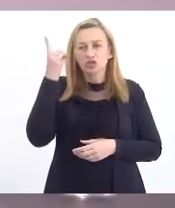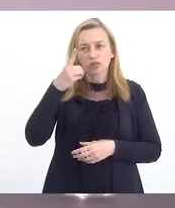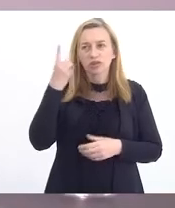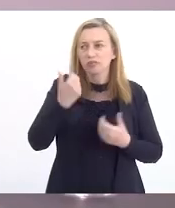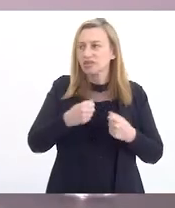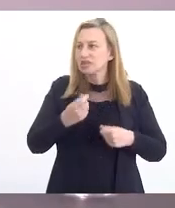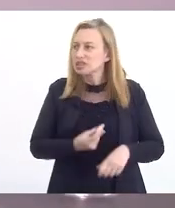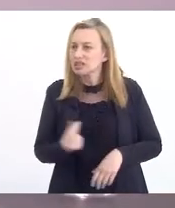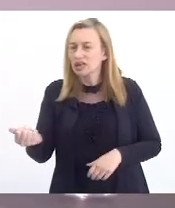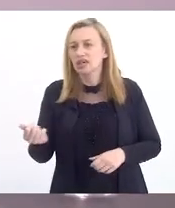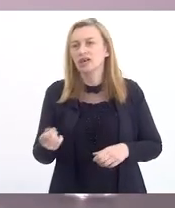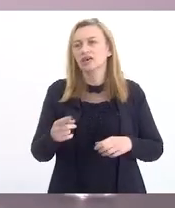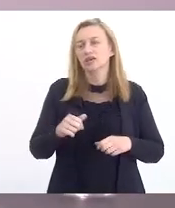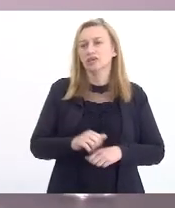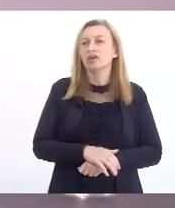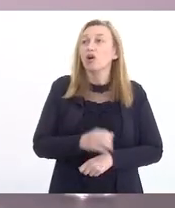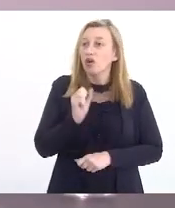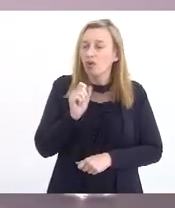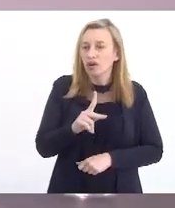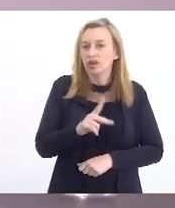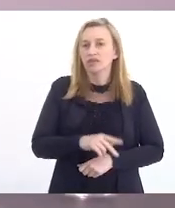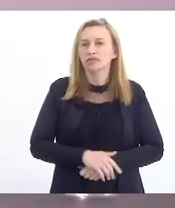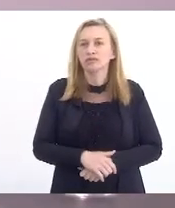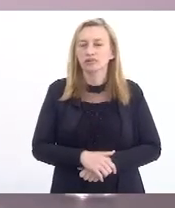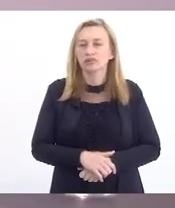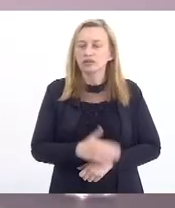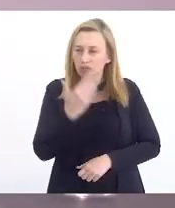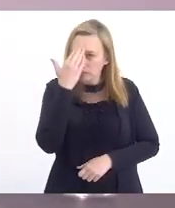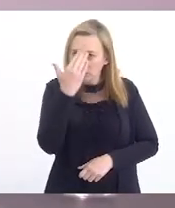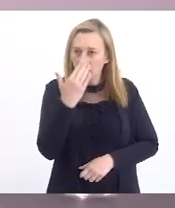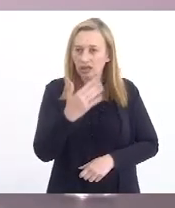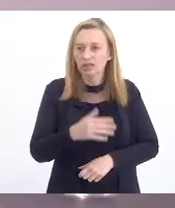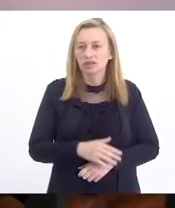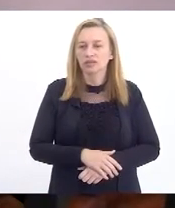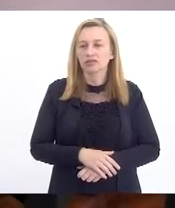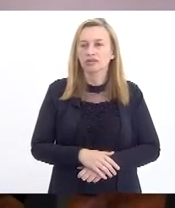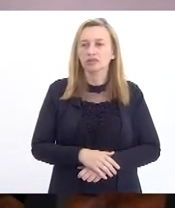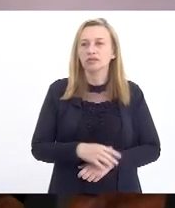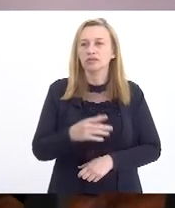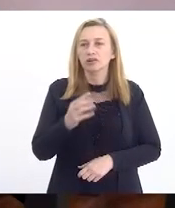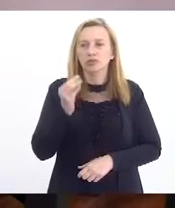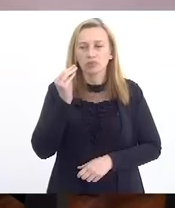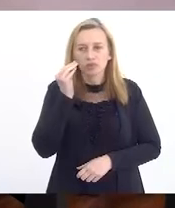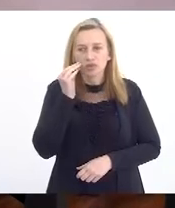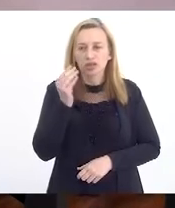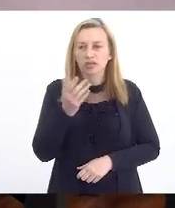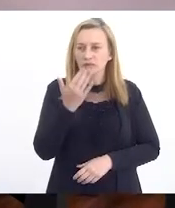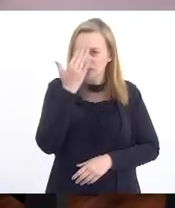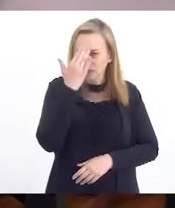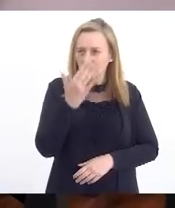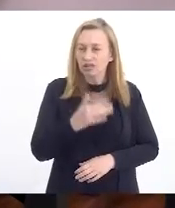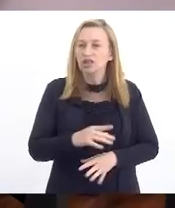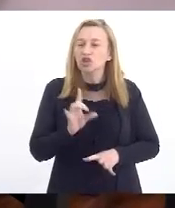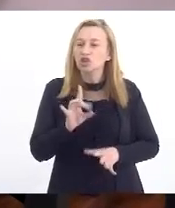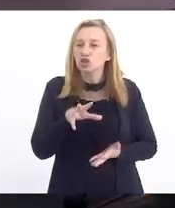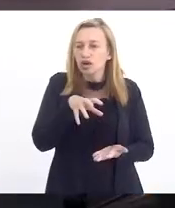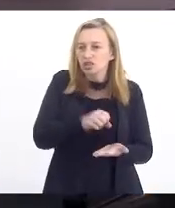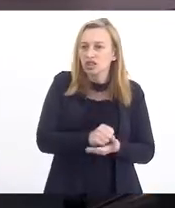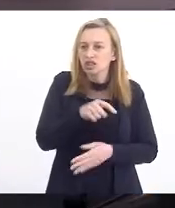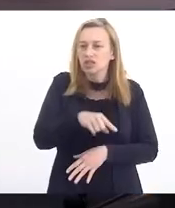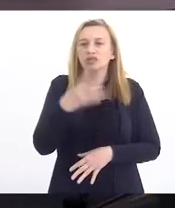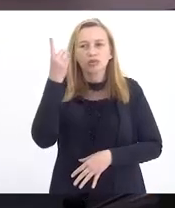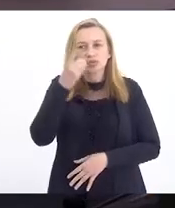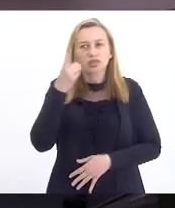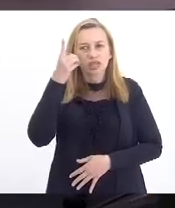para o plenário. Tá ok, então, muito obrigada aí pela oportunidade. Isso. Lucinha, só deixar registrado que o